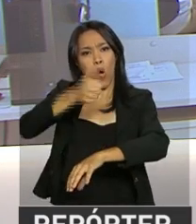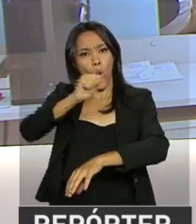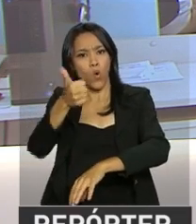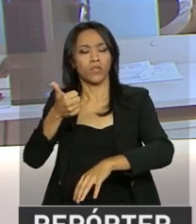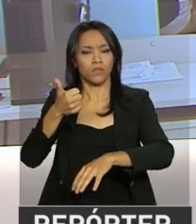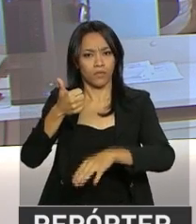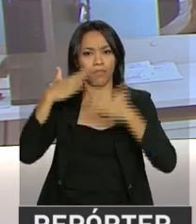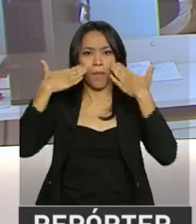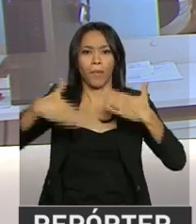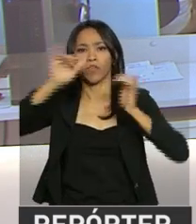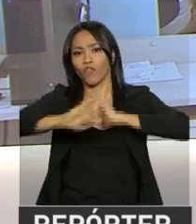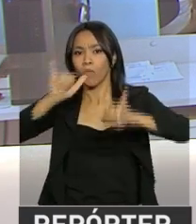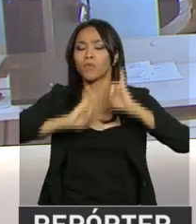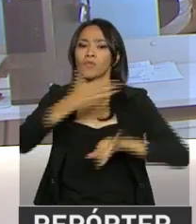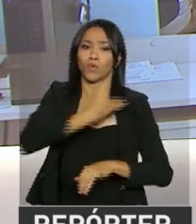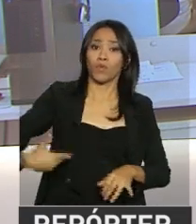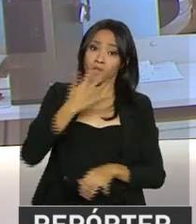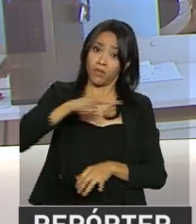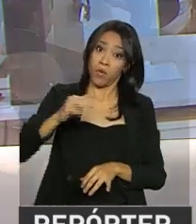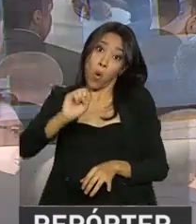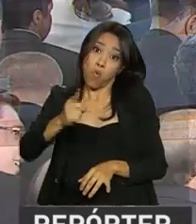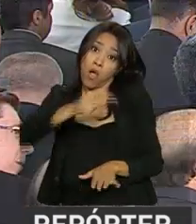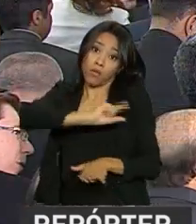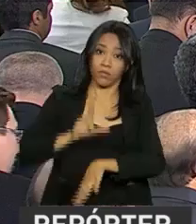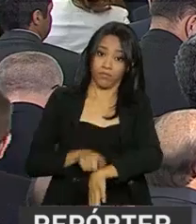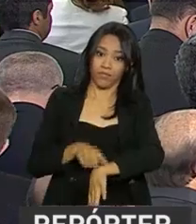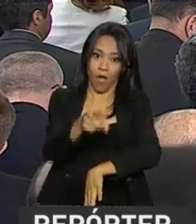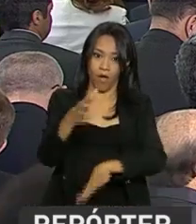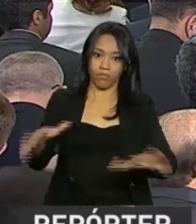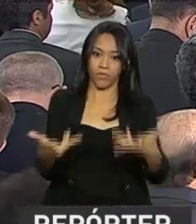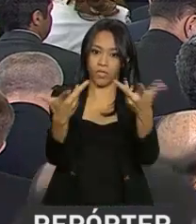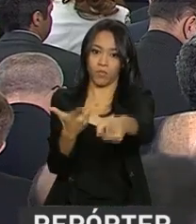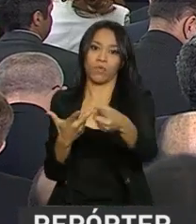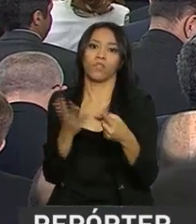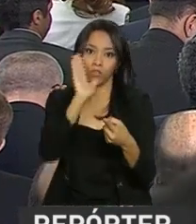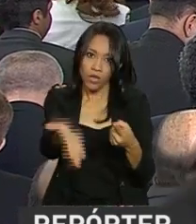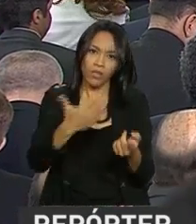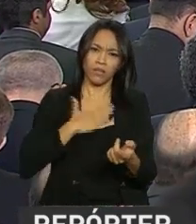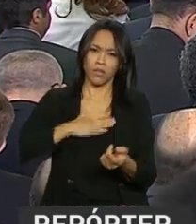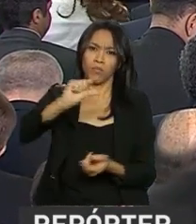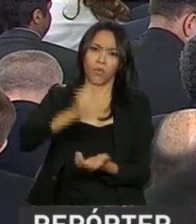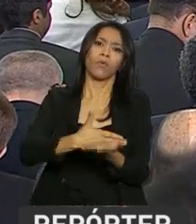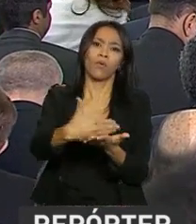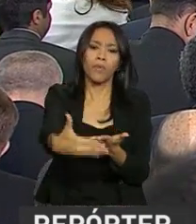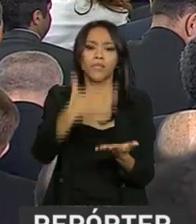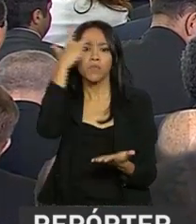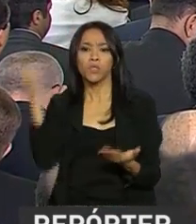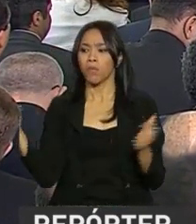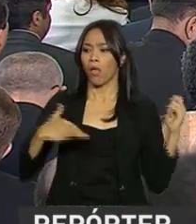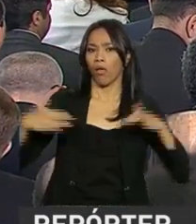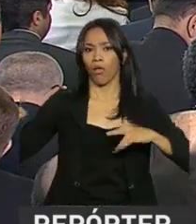próximo boletim de notícias do governo federal mas podemos voltar antes olha só a cerimônia no Palácio do Planalto começa daqui a pouco movimento